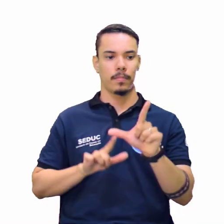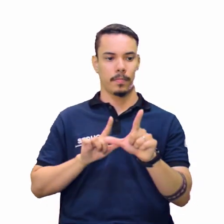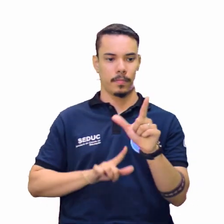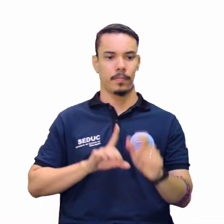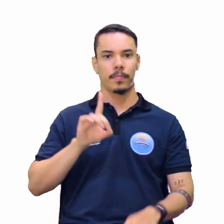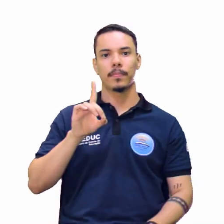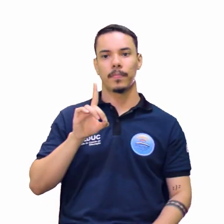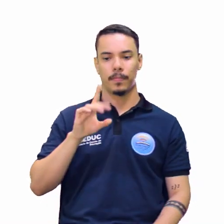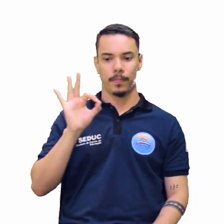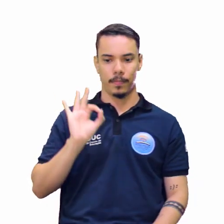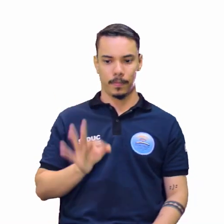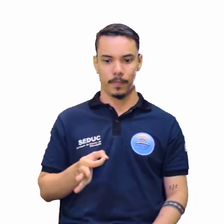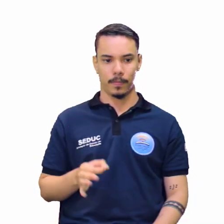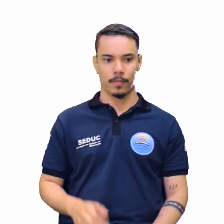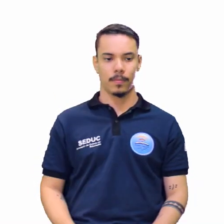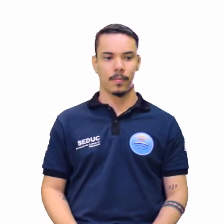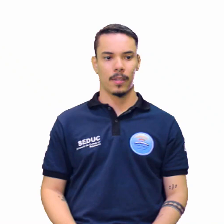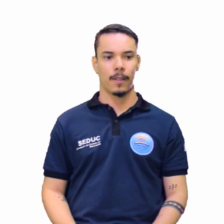d